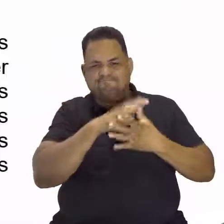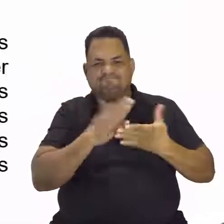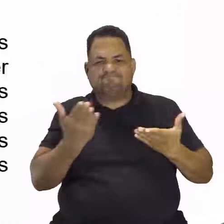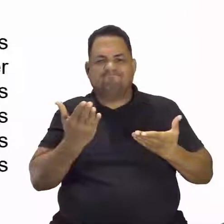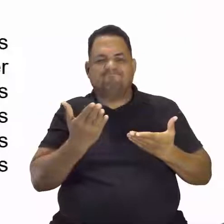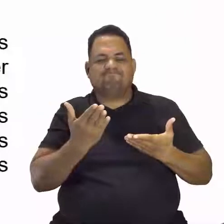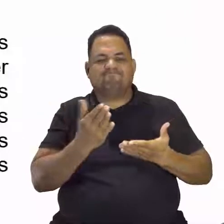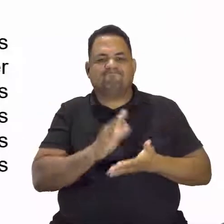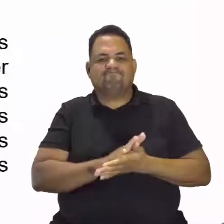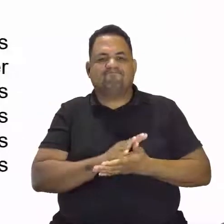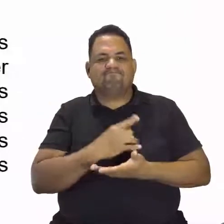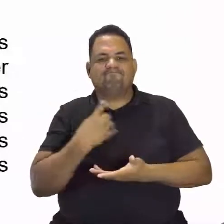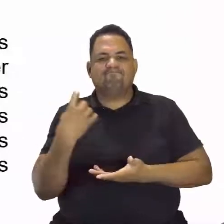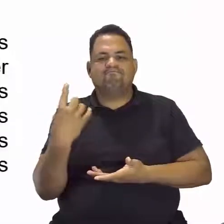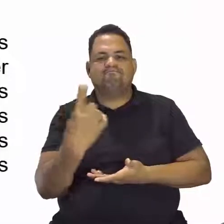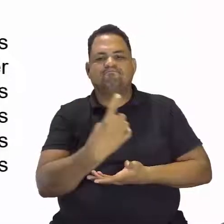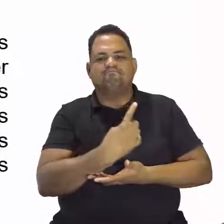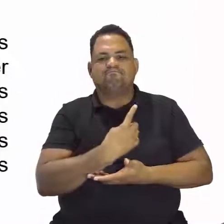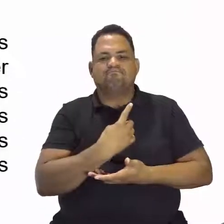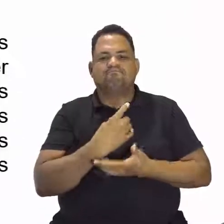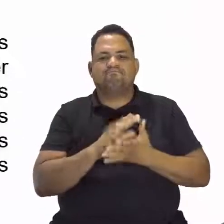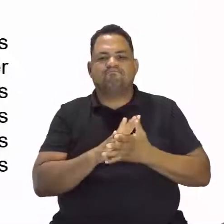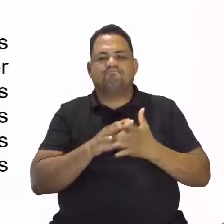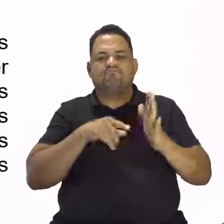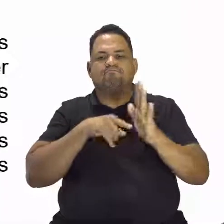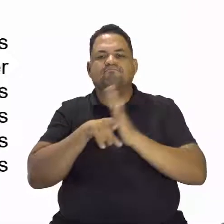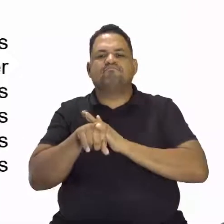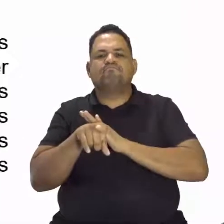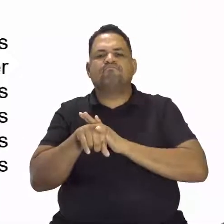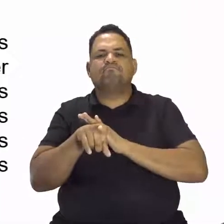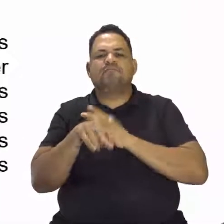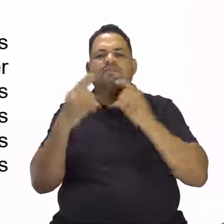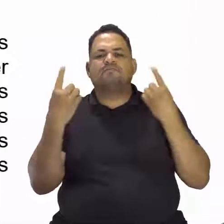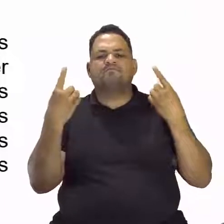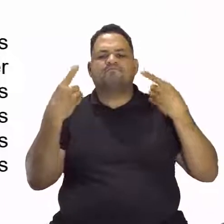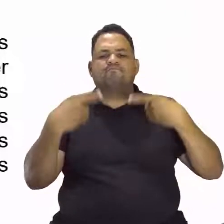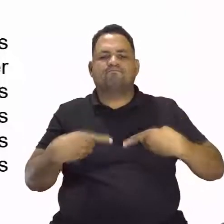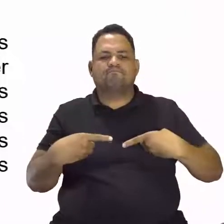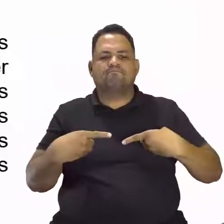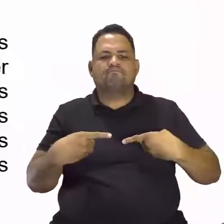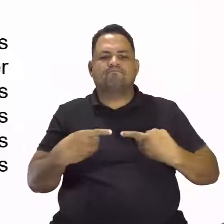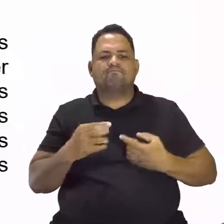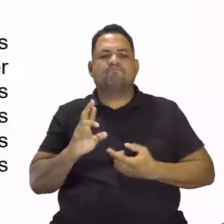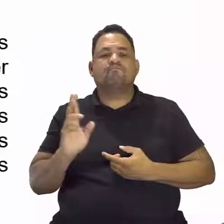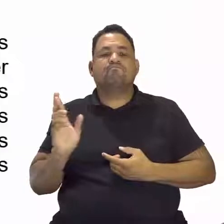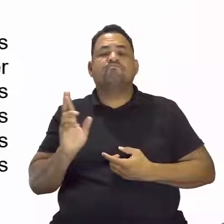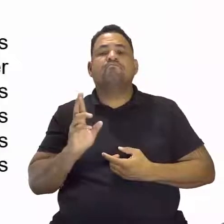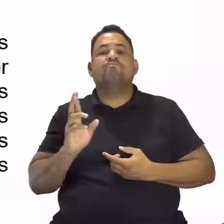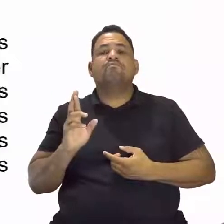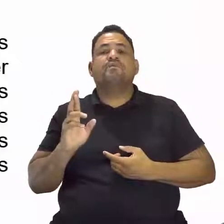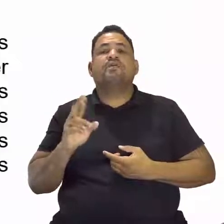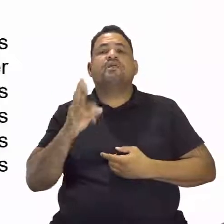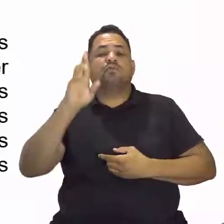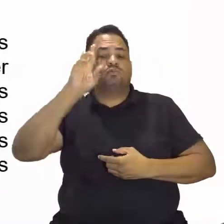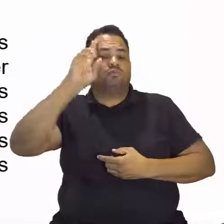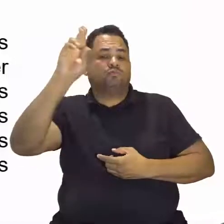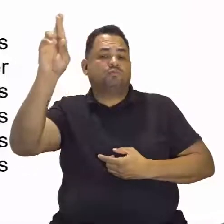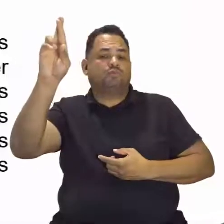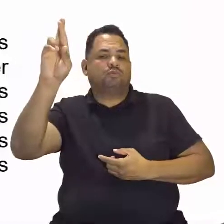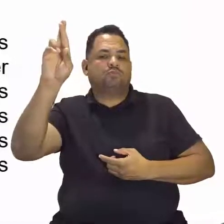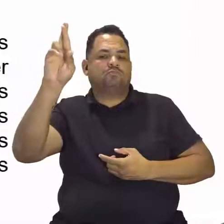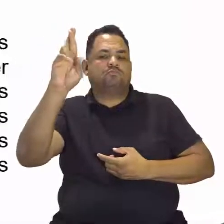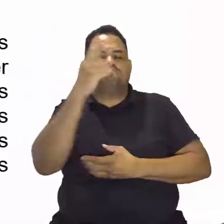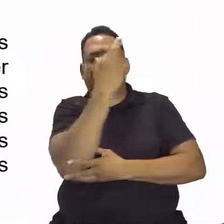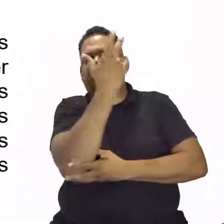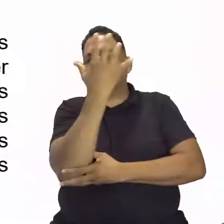em torno de uma pergunta desafiadora que é: de quem é a floresta? Afinal,